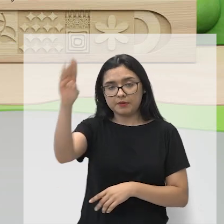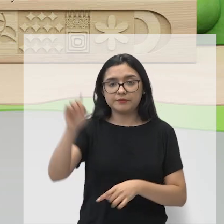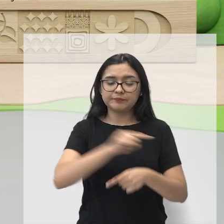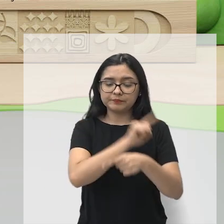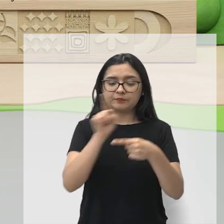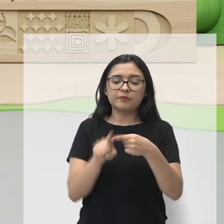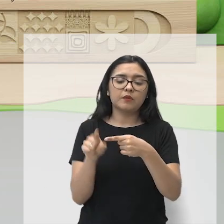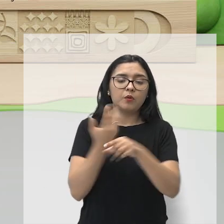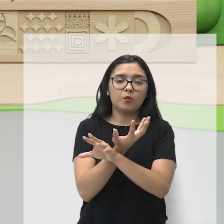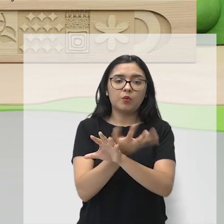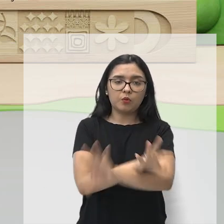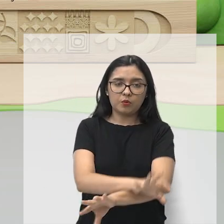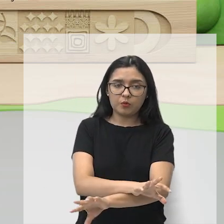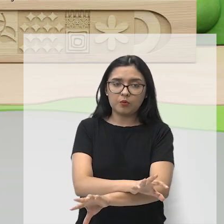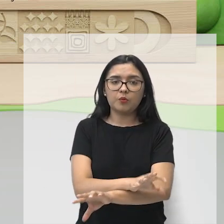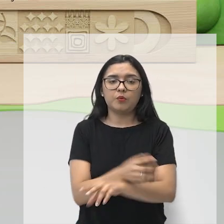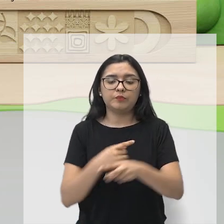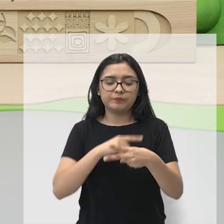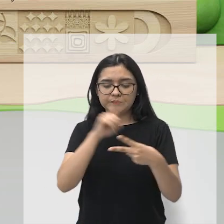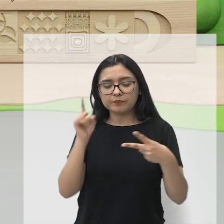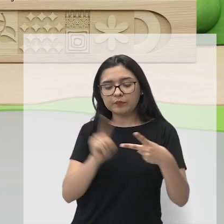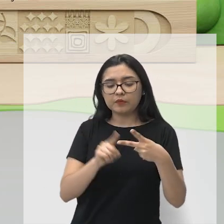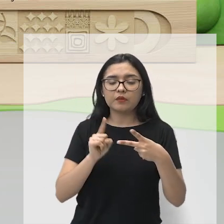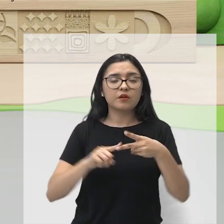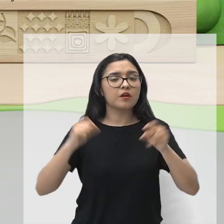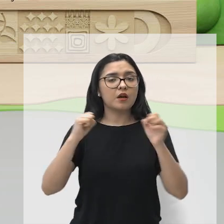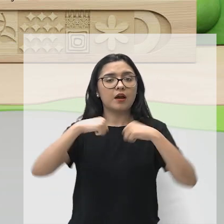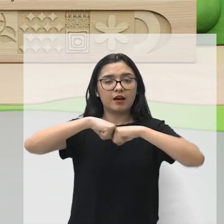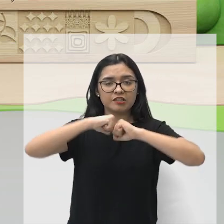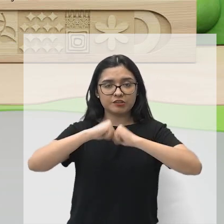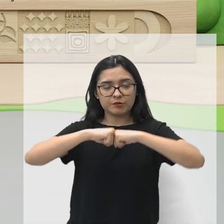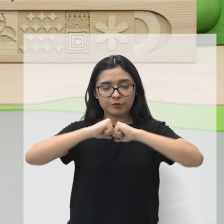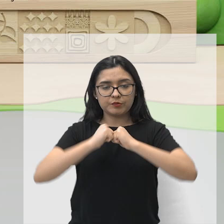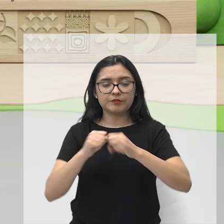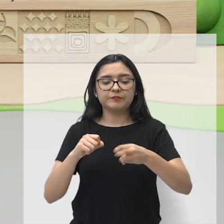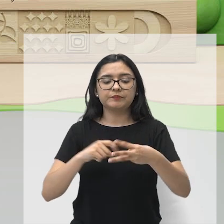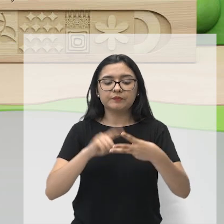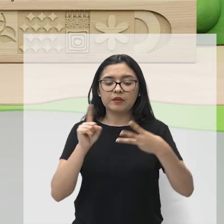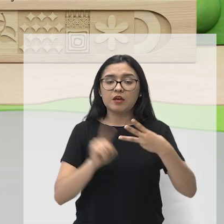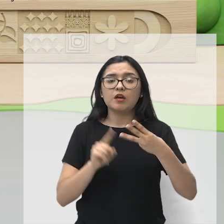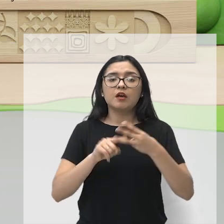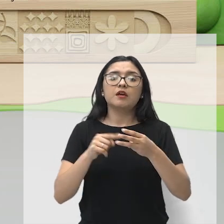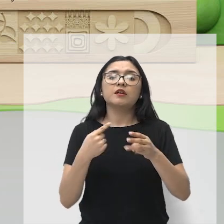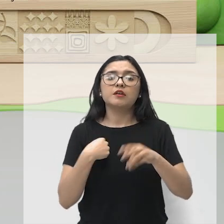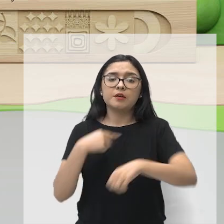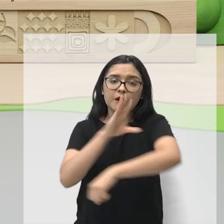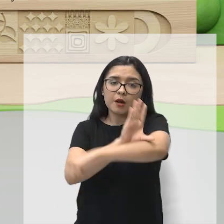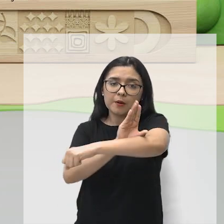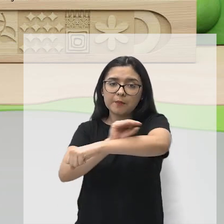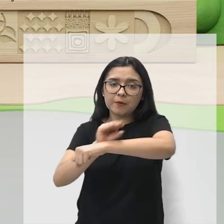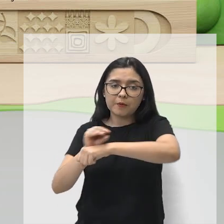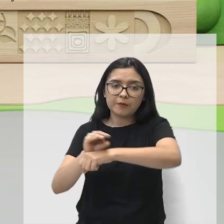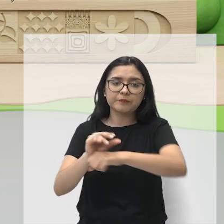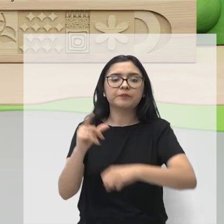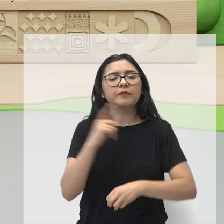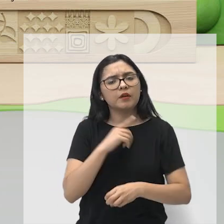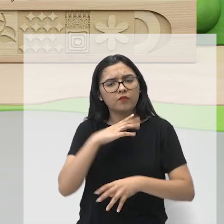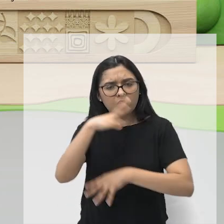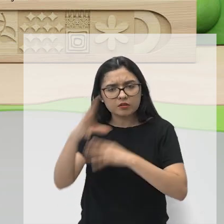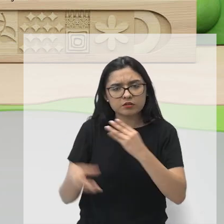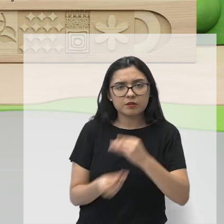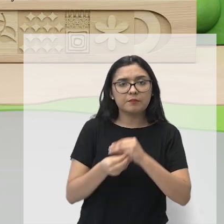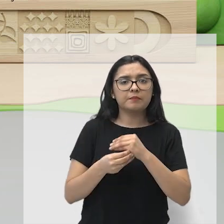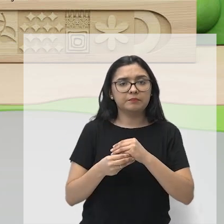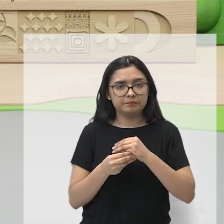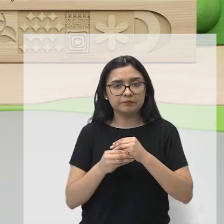nossos ossos, as nossas articulações e músculos. E a professora ainda quer colocar mais 2 aqui